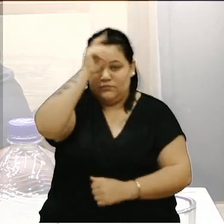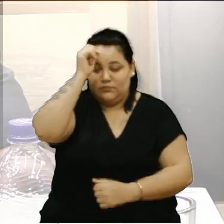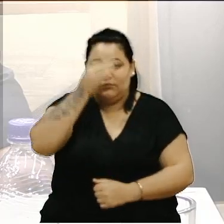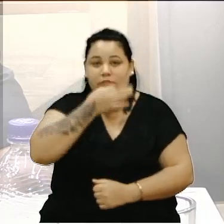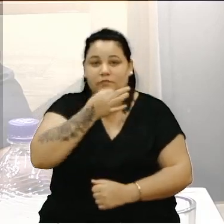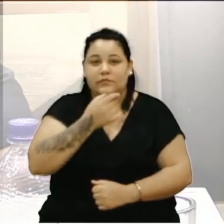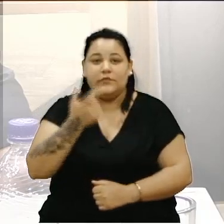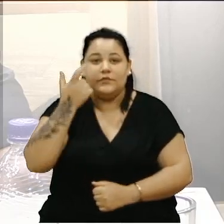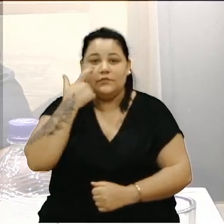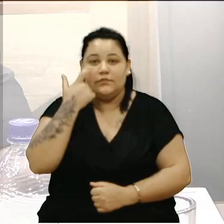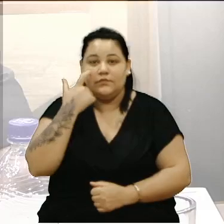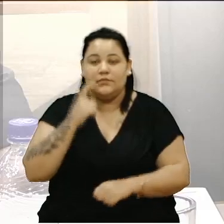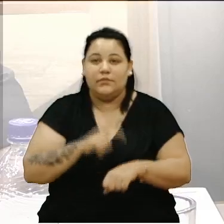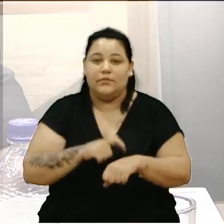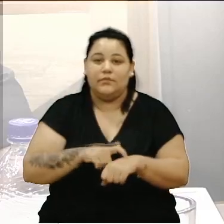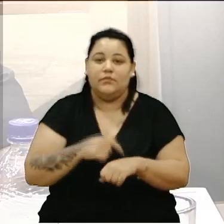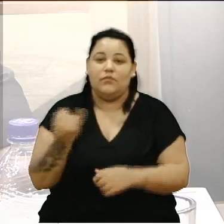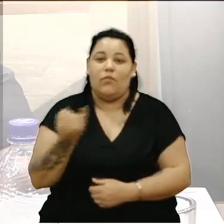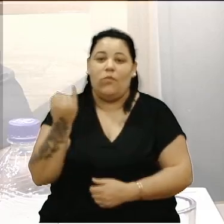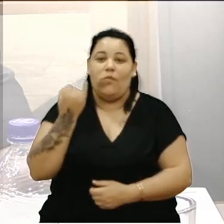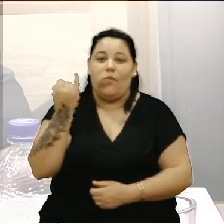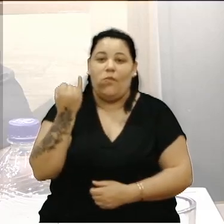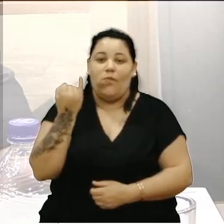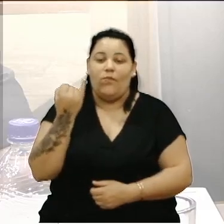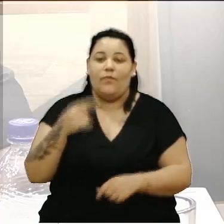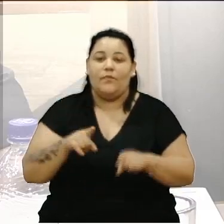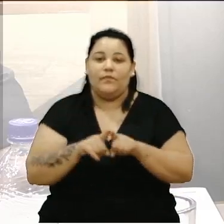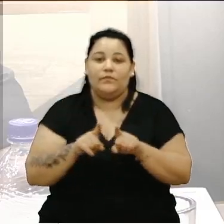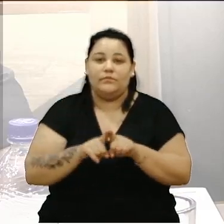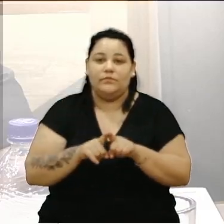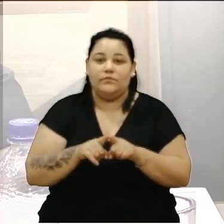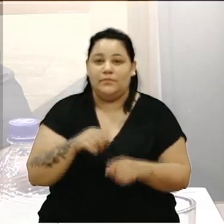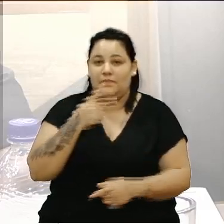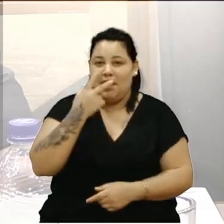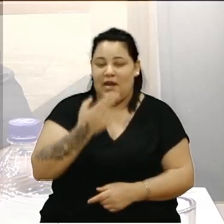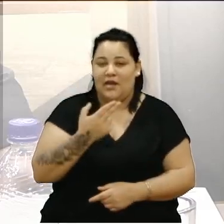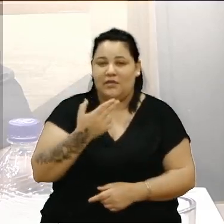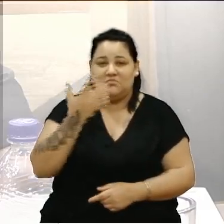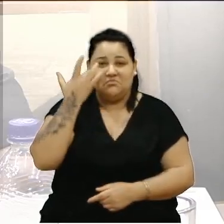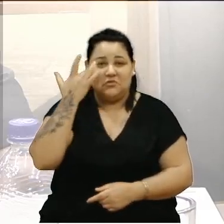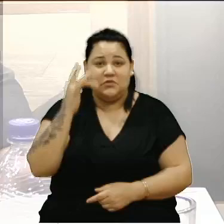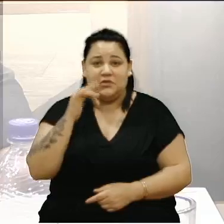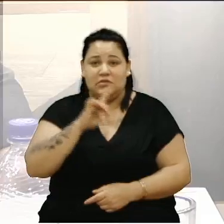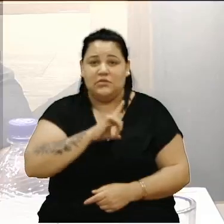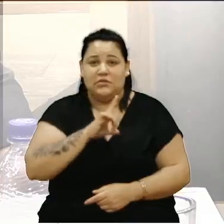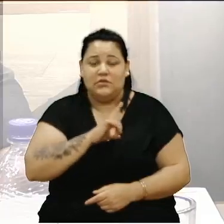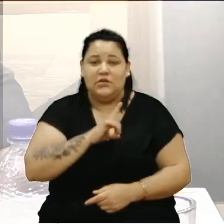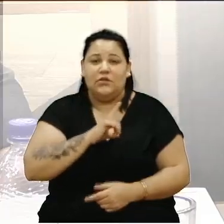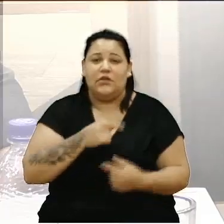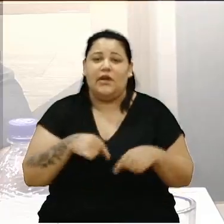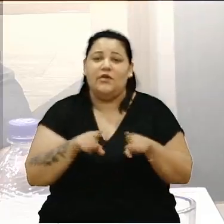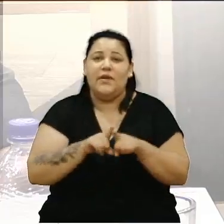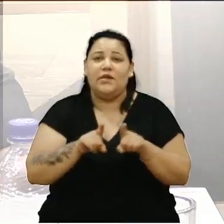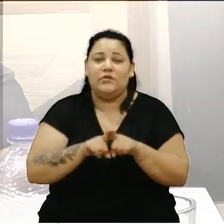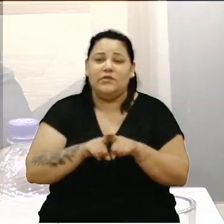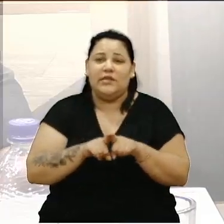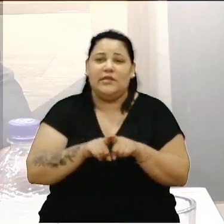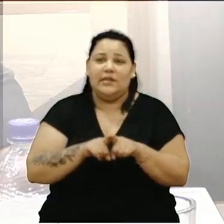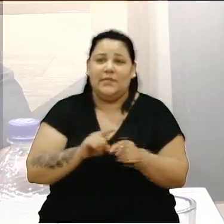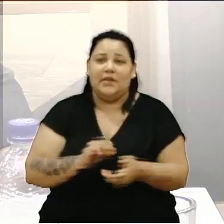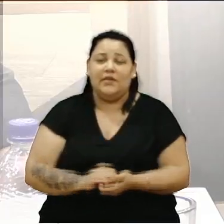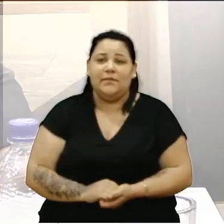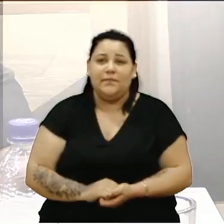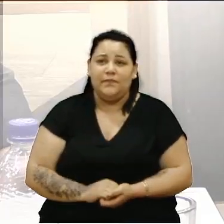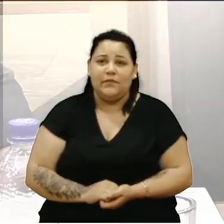hora providencial, assim, parece que, não sei se havia alguma previsão de catástrofe, mas é um momento muito importante.